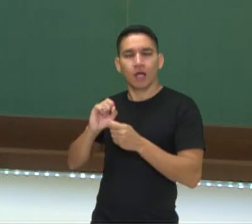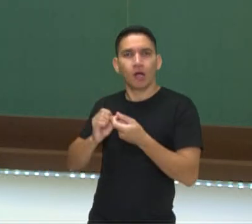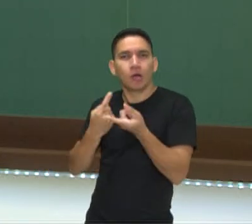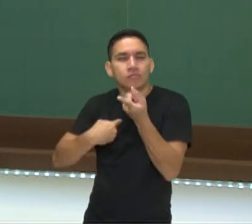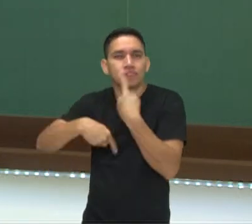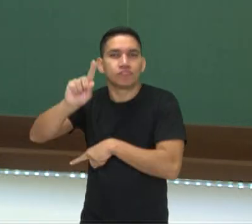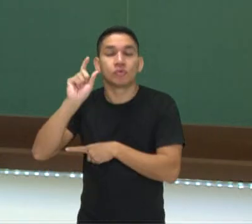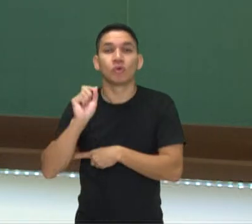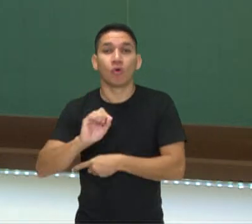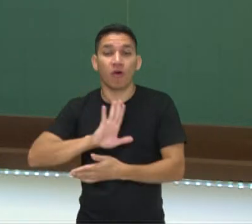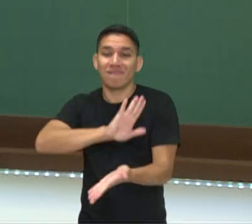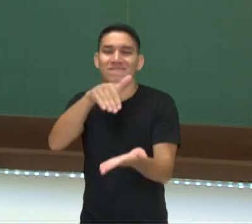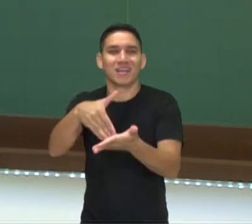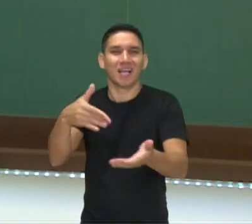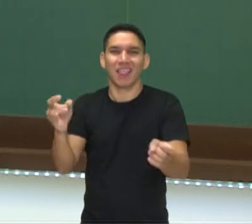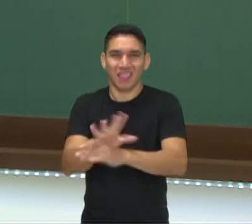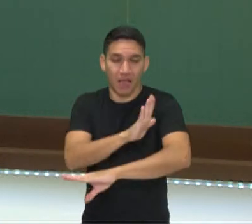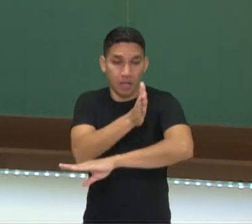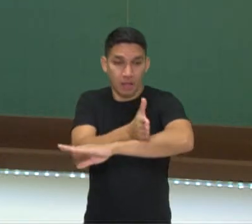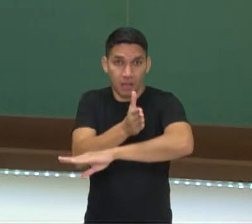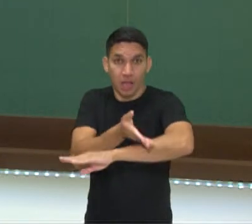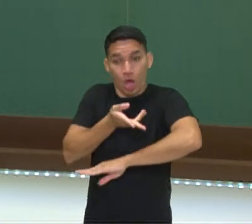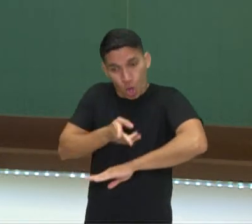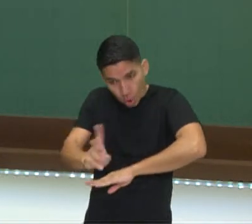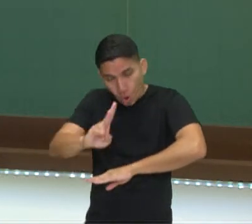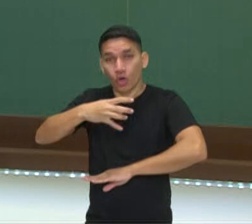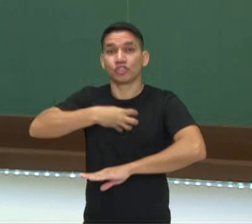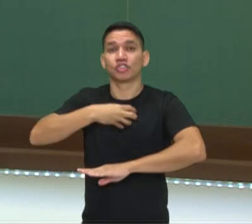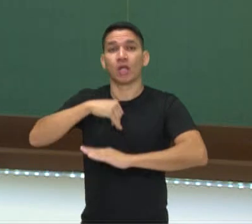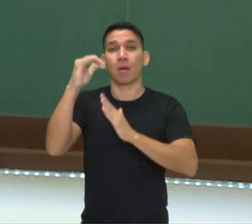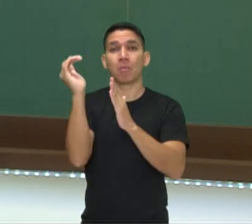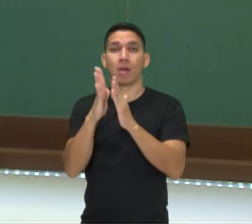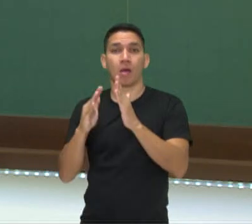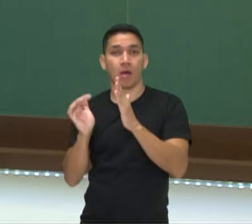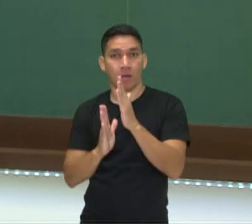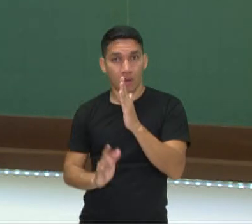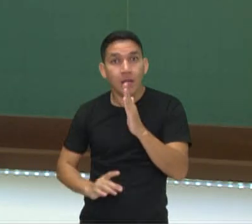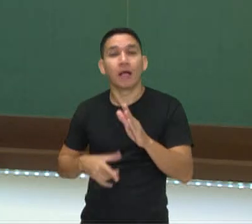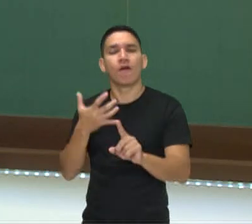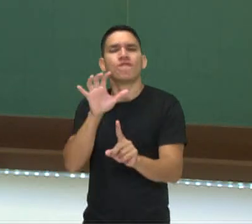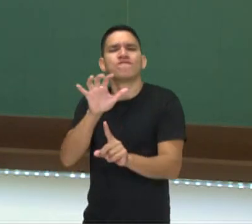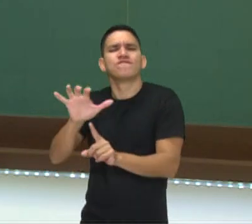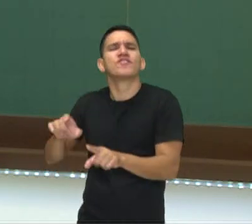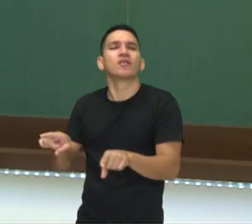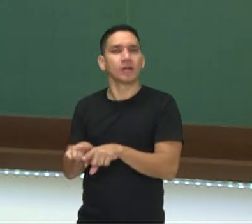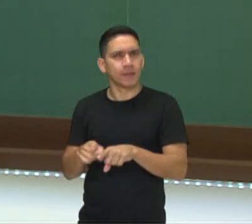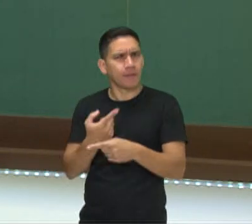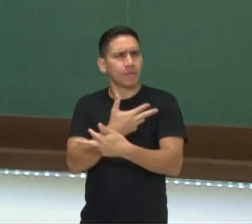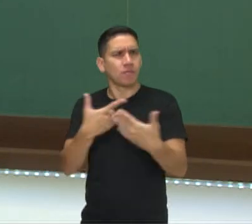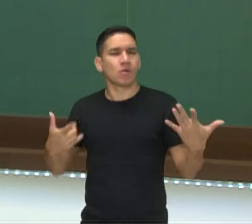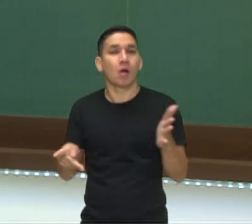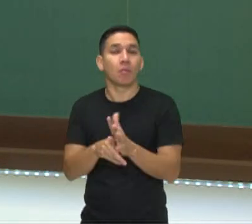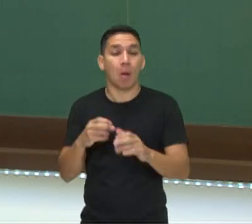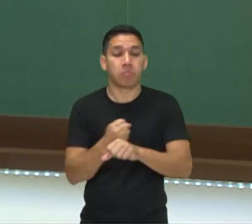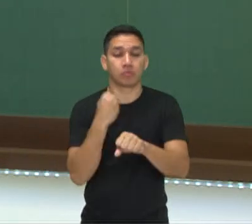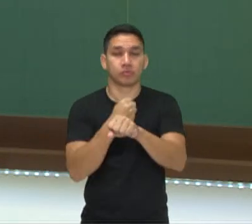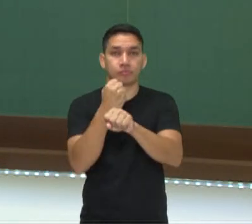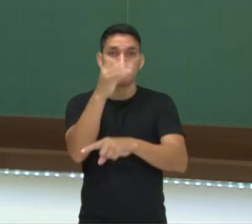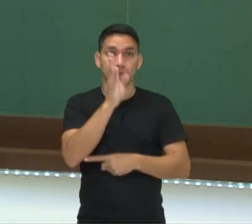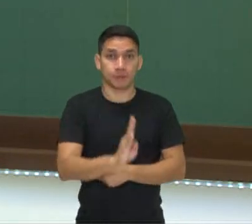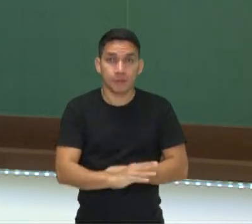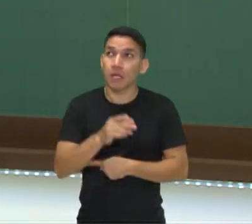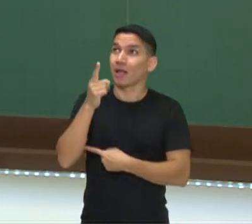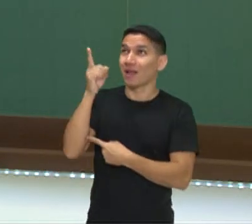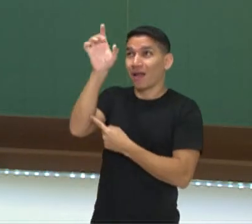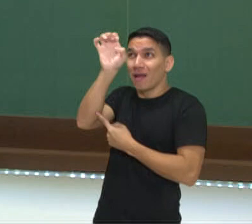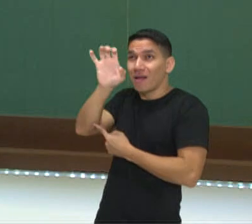passou o fim da Idade Média, mas continuou existindo o estilo barroco e influenciou bastante as construções do Brasil. Enquanto a Europa